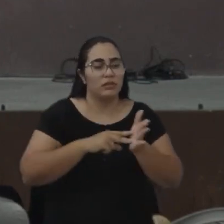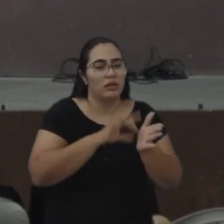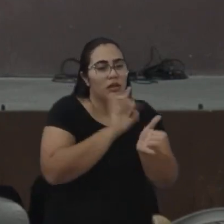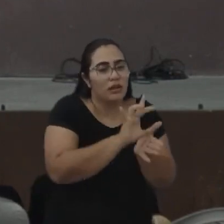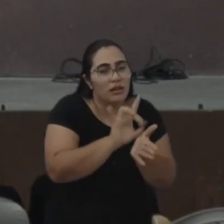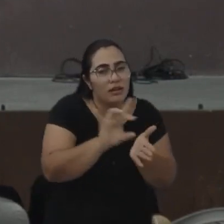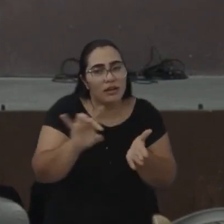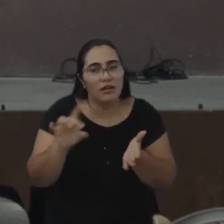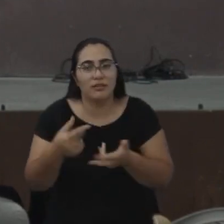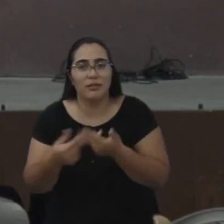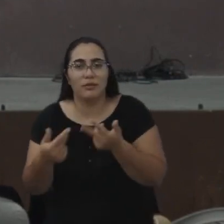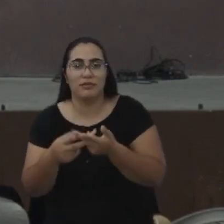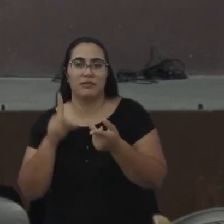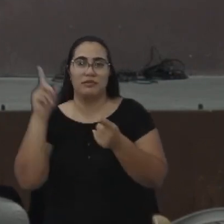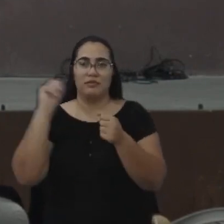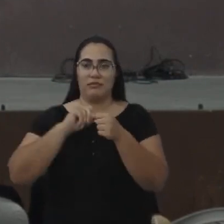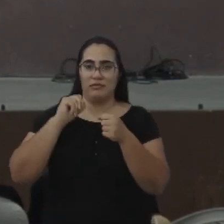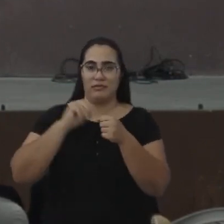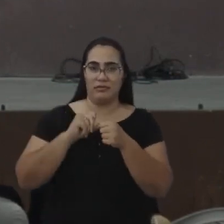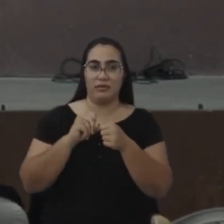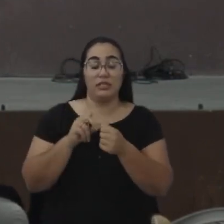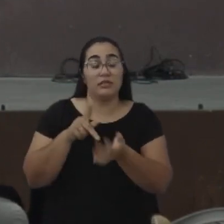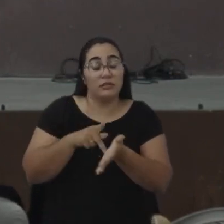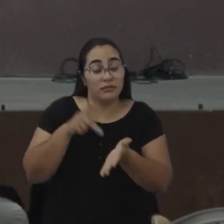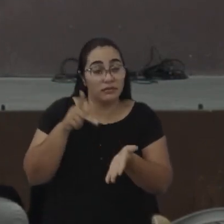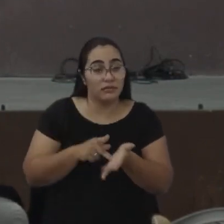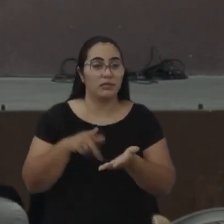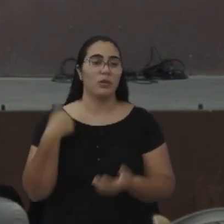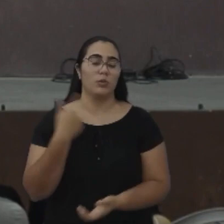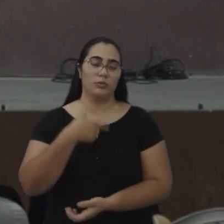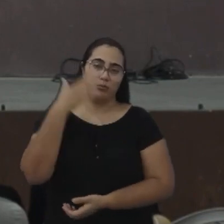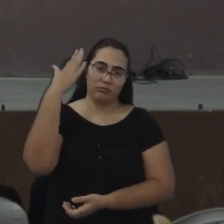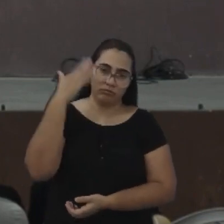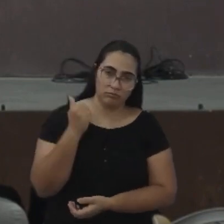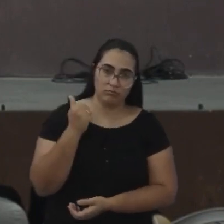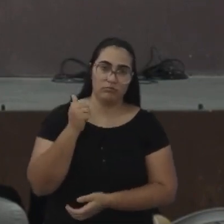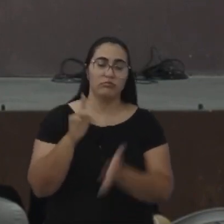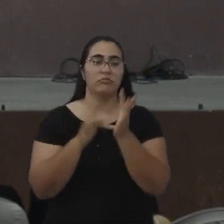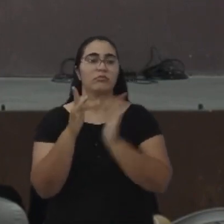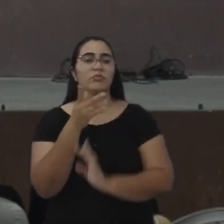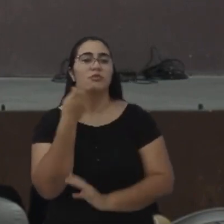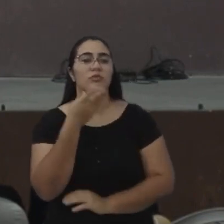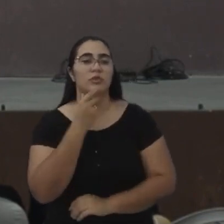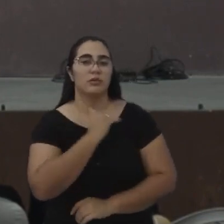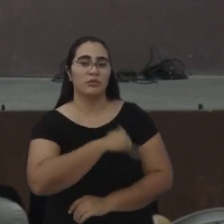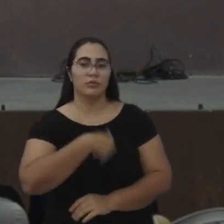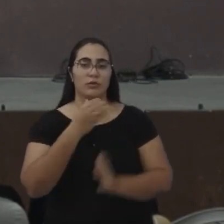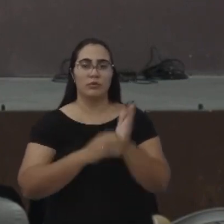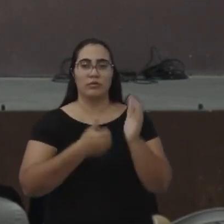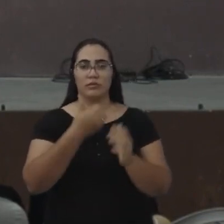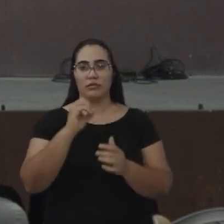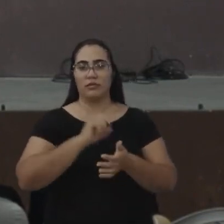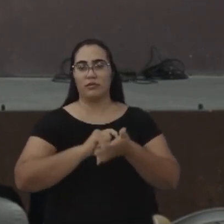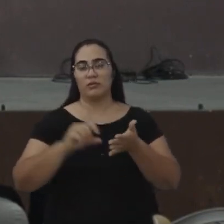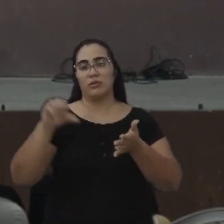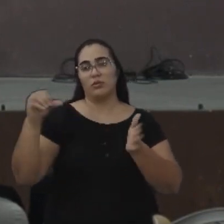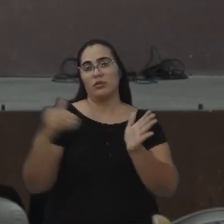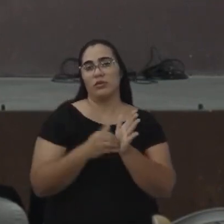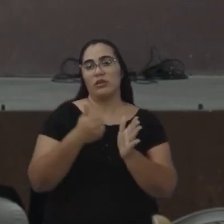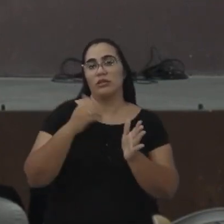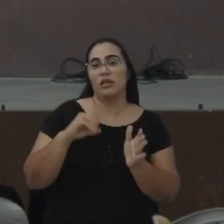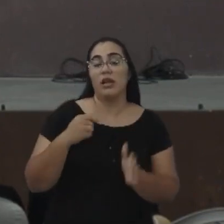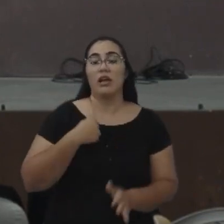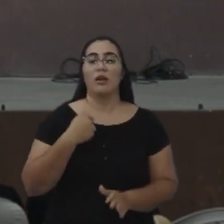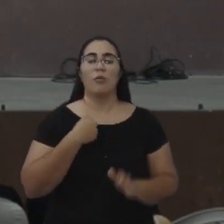desses elementos criados por Deus. De fato, nós sabemos. Jesus disse em João capítulo 10, verso 9 e 10: Eu sou